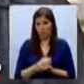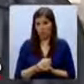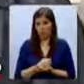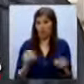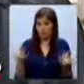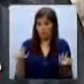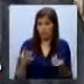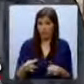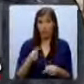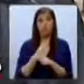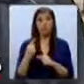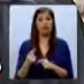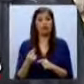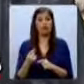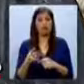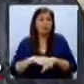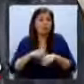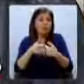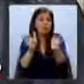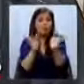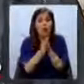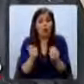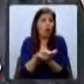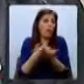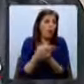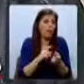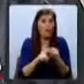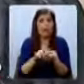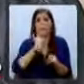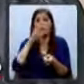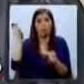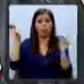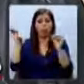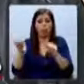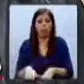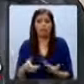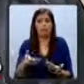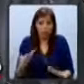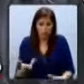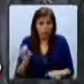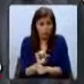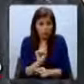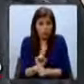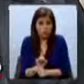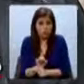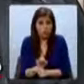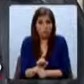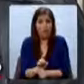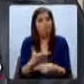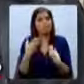crer devido a tudo. A economia, o país como estava e como está, é